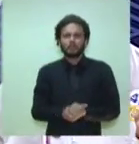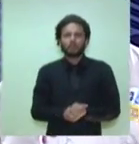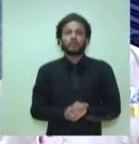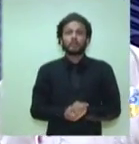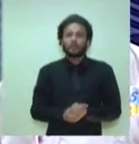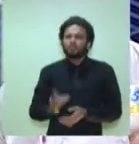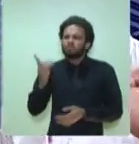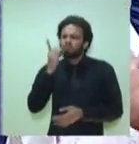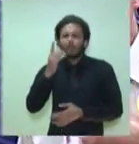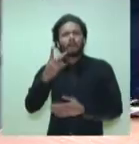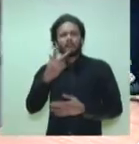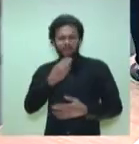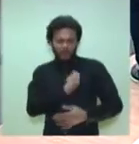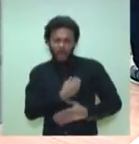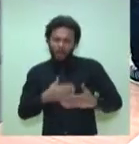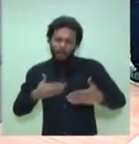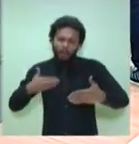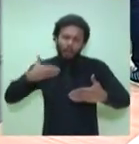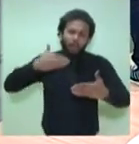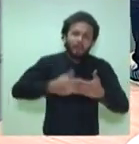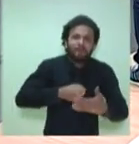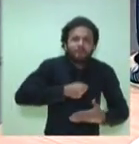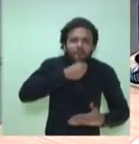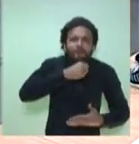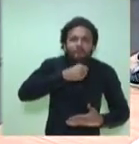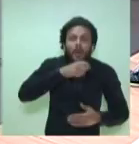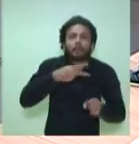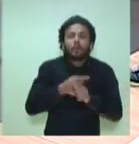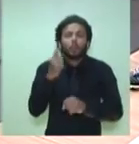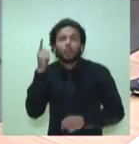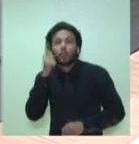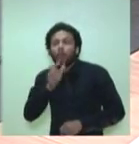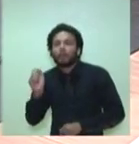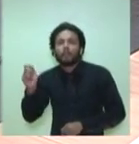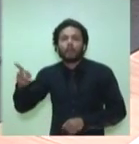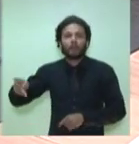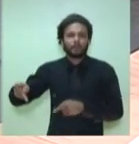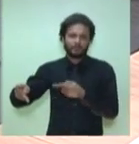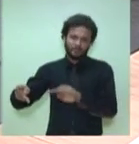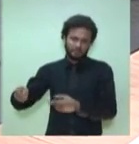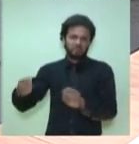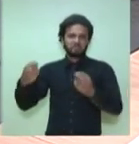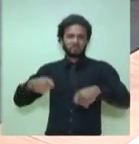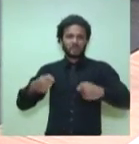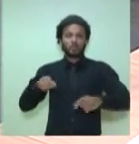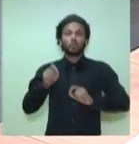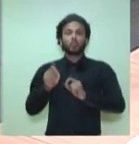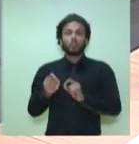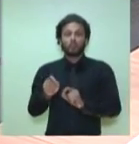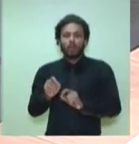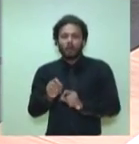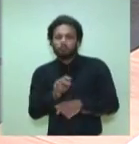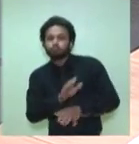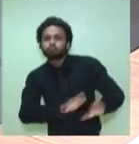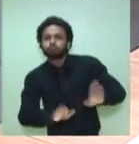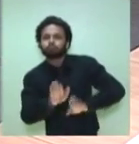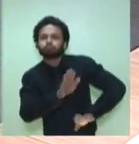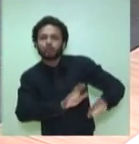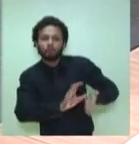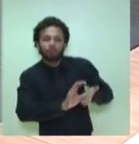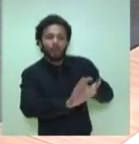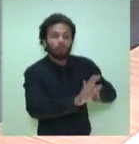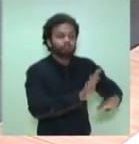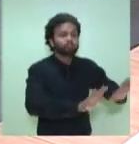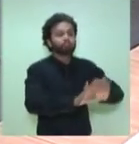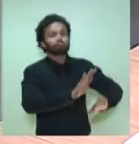para, no final, conseguir a sua aposentadoria. E é preciso que esses fundos sejam tratados com a maior responsabilidade, com o maior